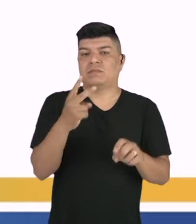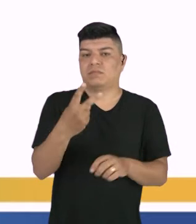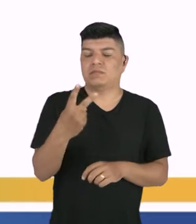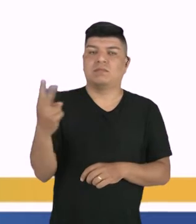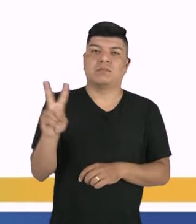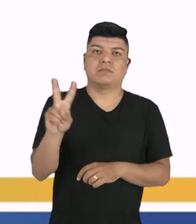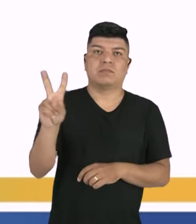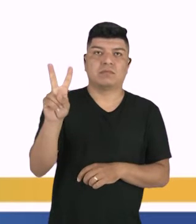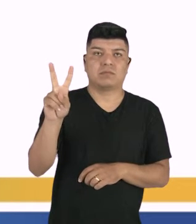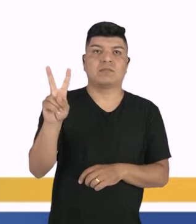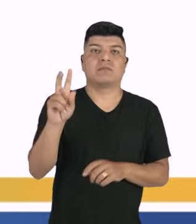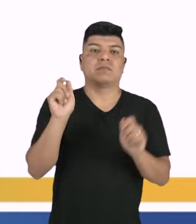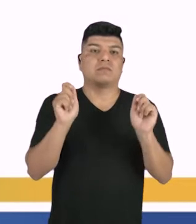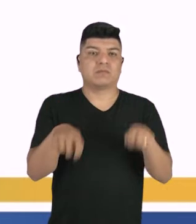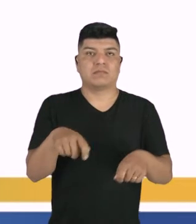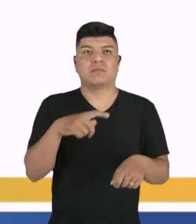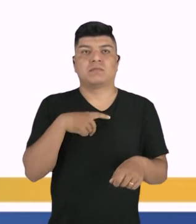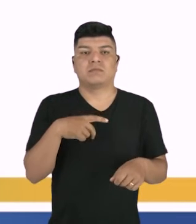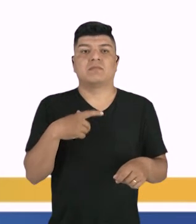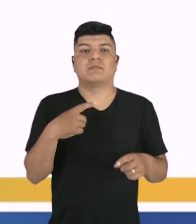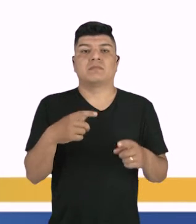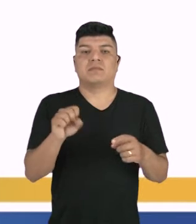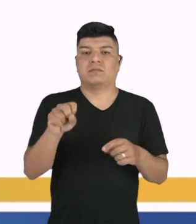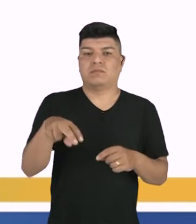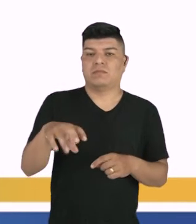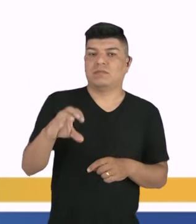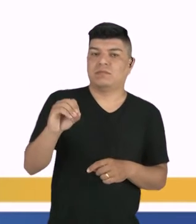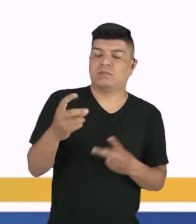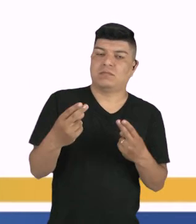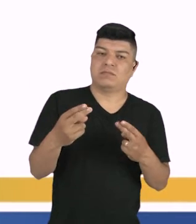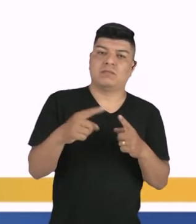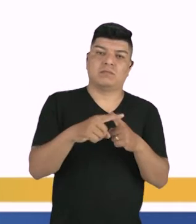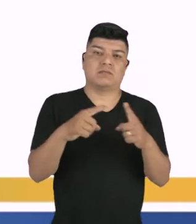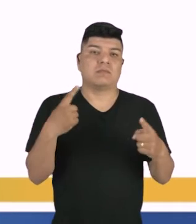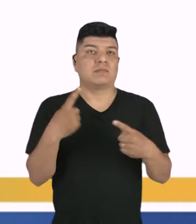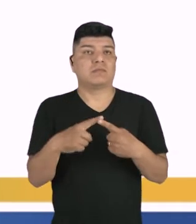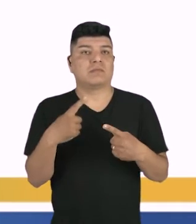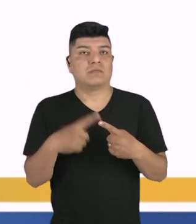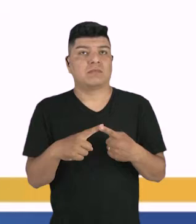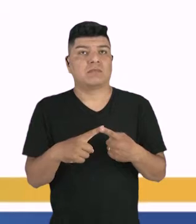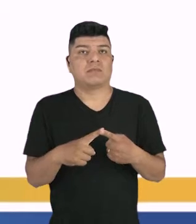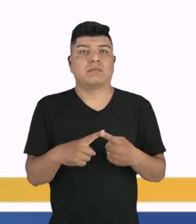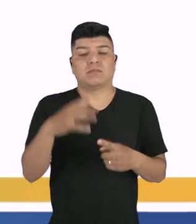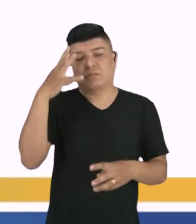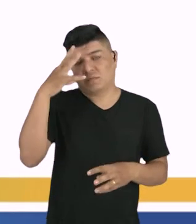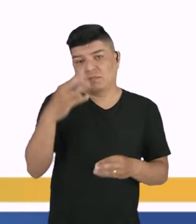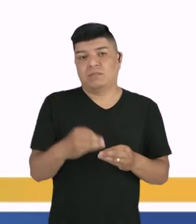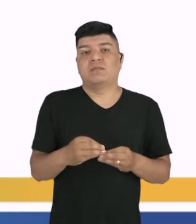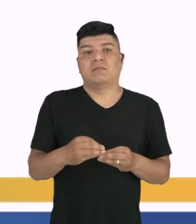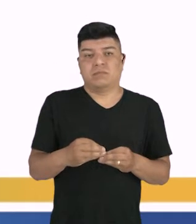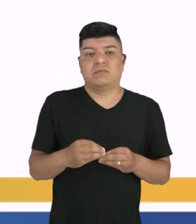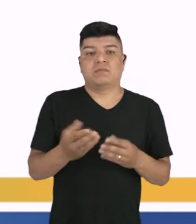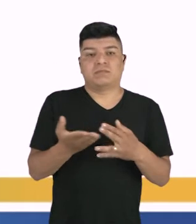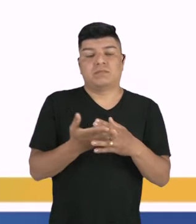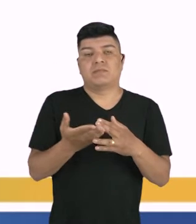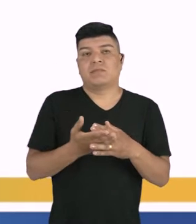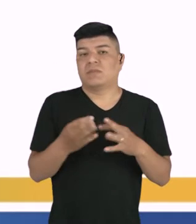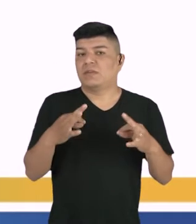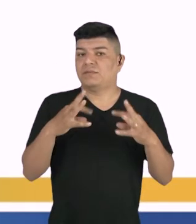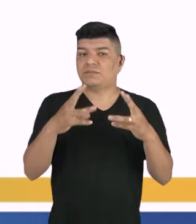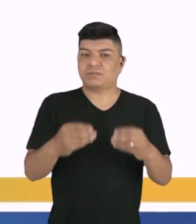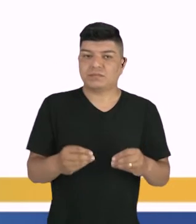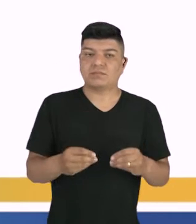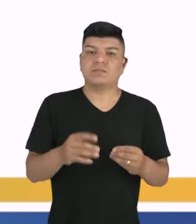valores que possuem seno igual a meio? Não. Por quê? Porque nós sabemos que o intervalo são todos